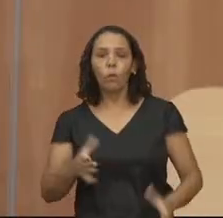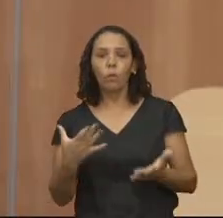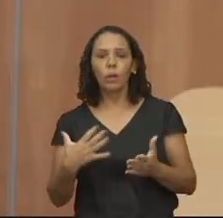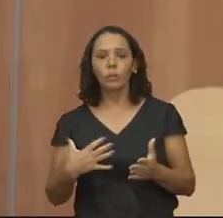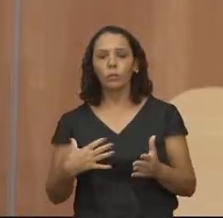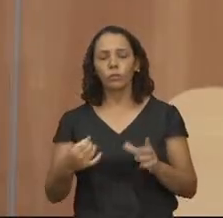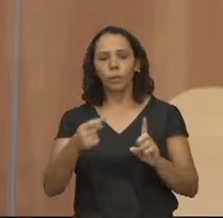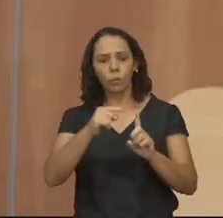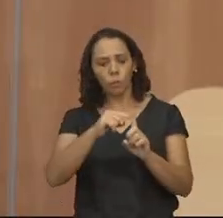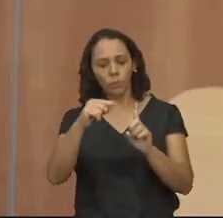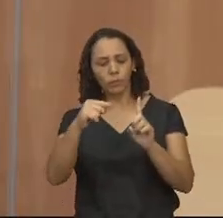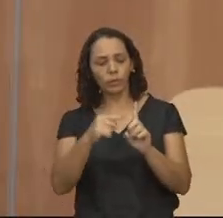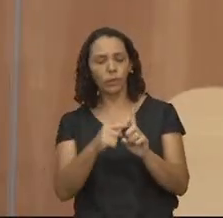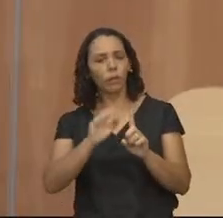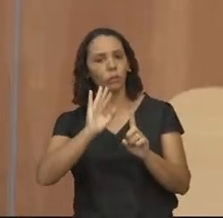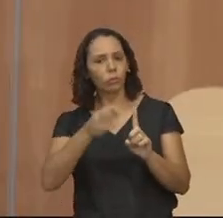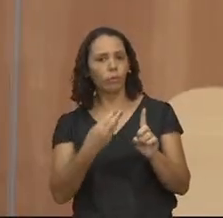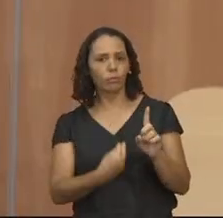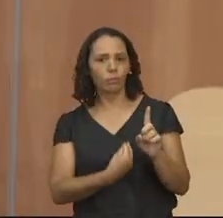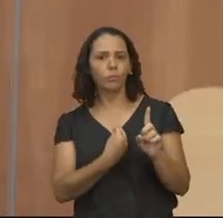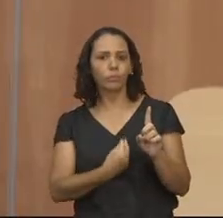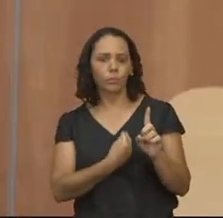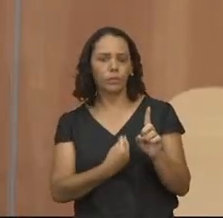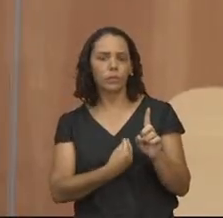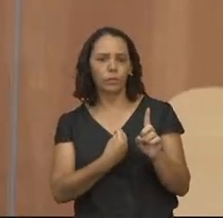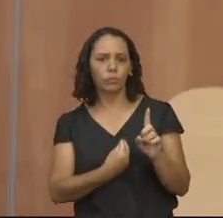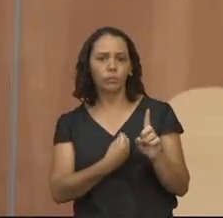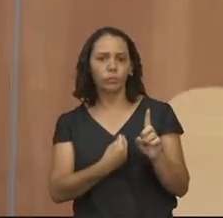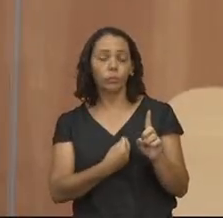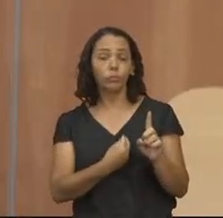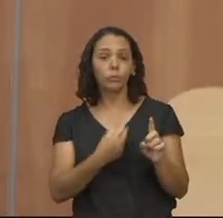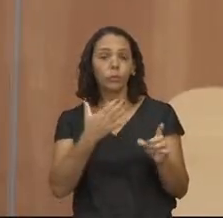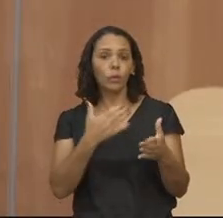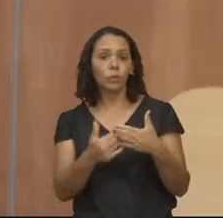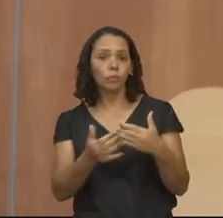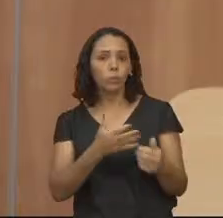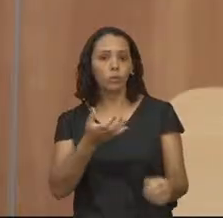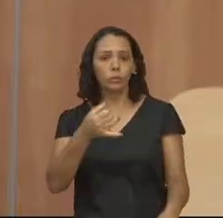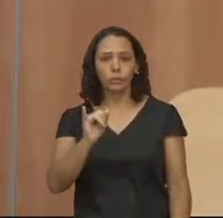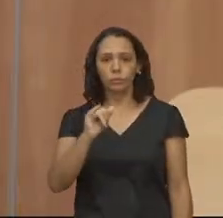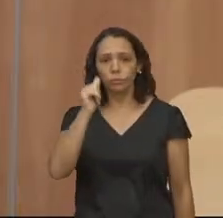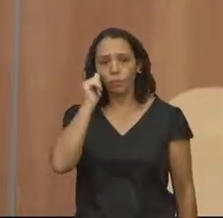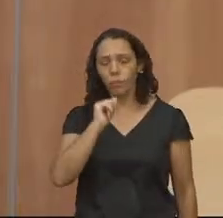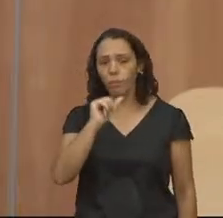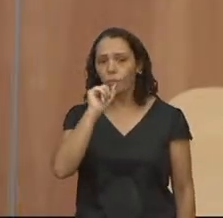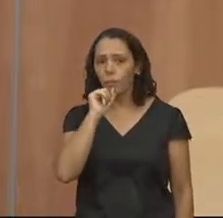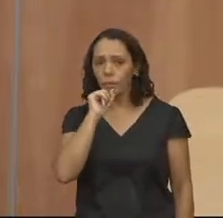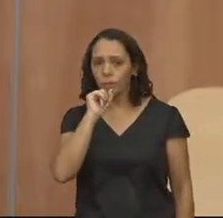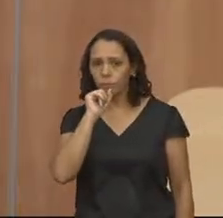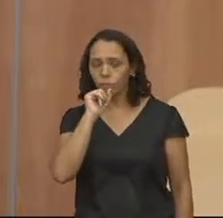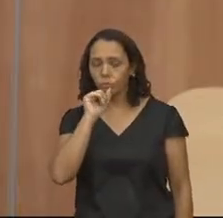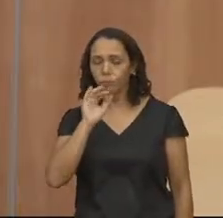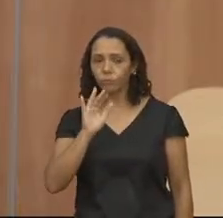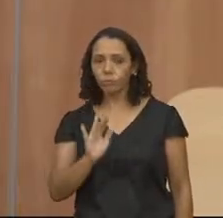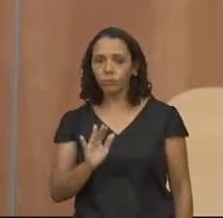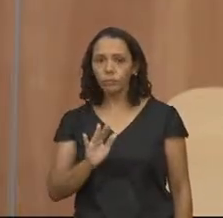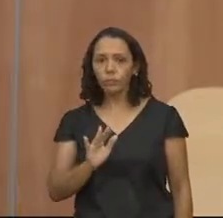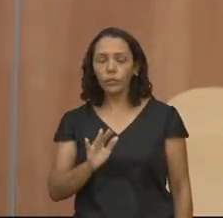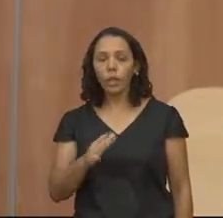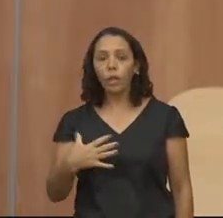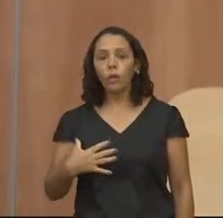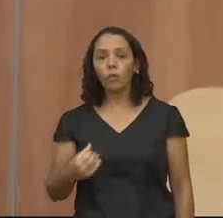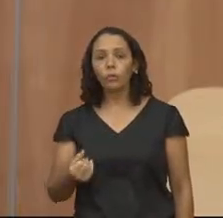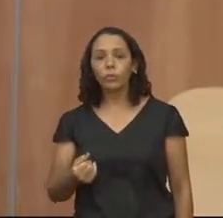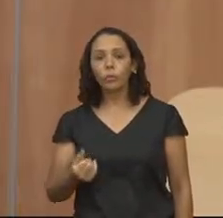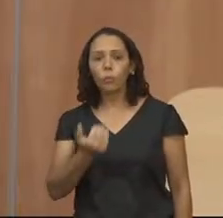mãe, já é um feto. E eu acho que independente, né, de uma mãe, quando ela perde um filho com 5, 10,